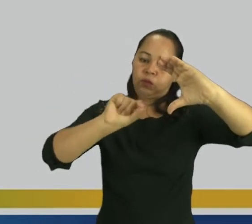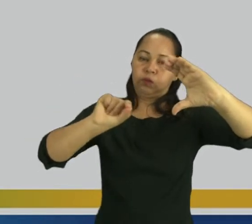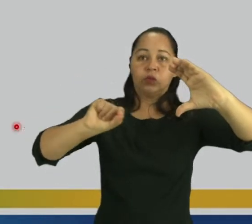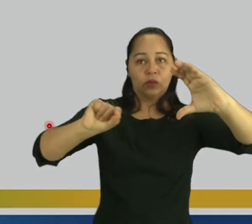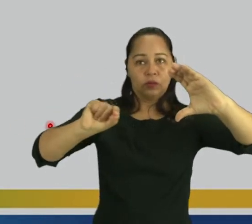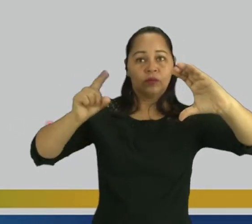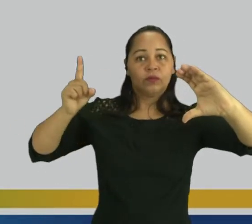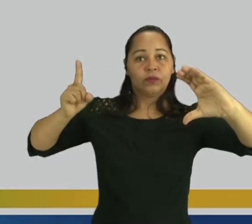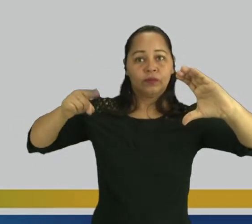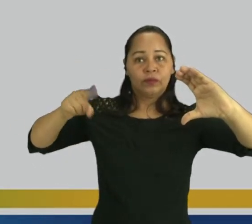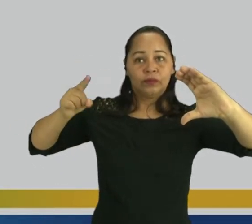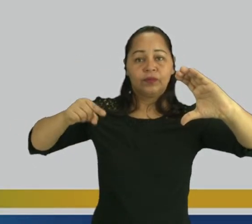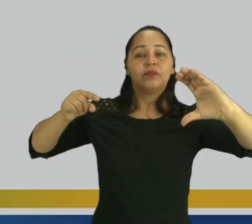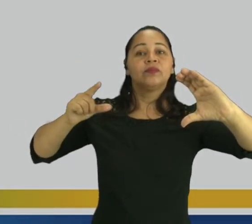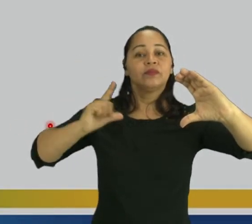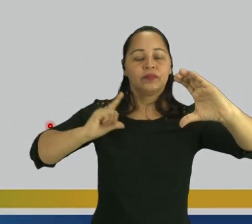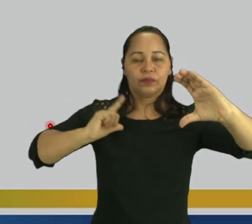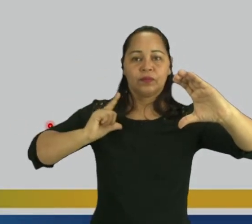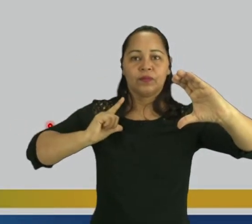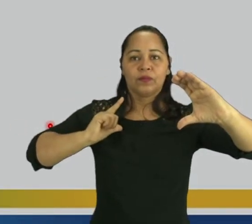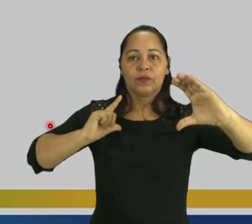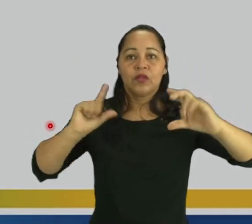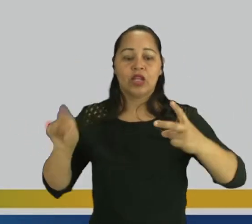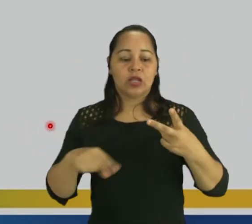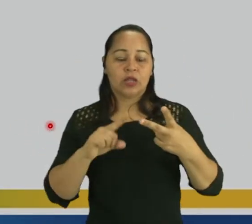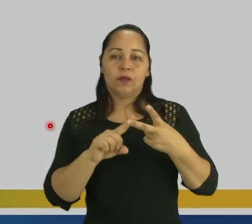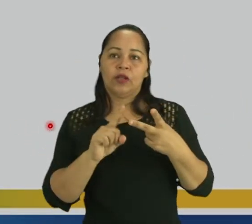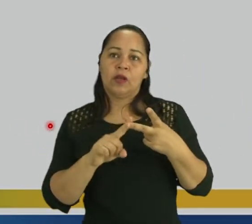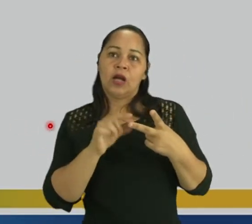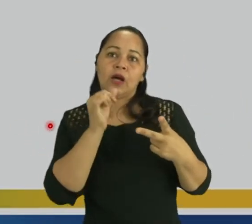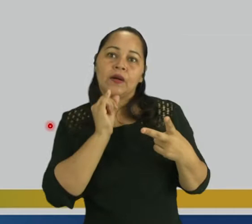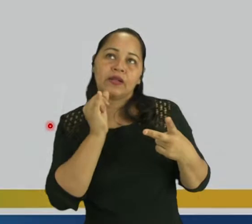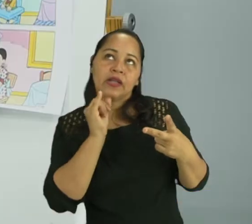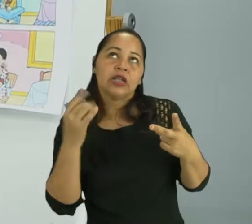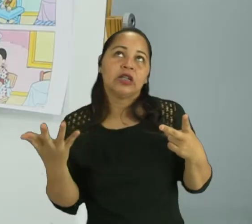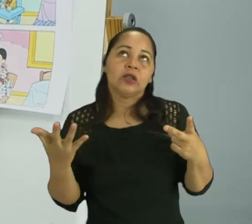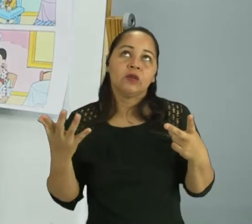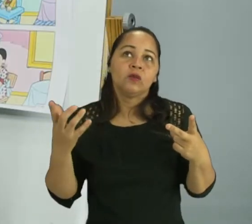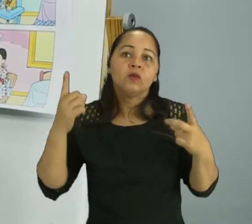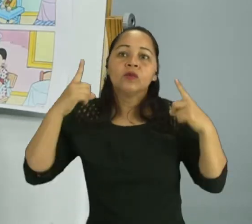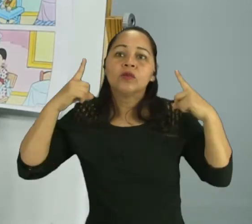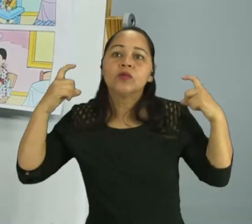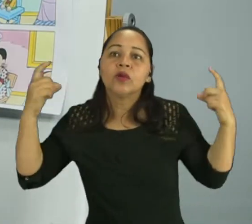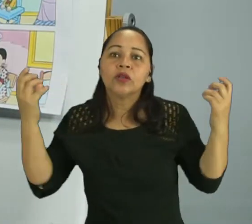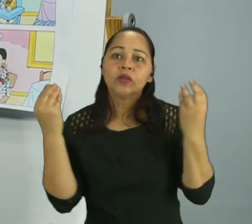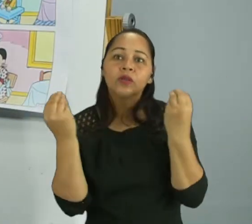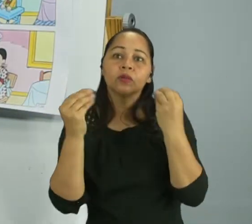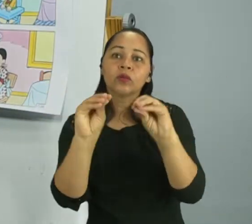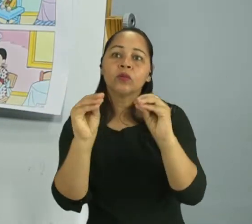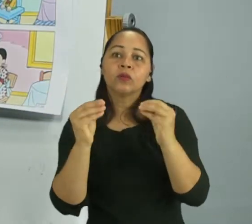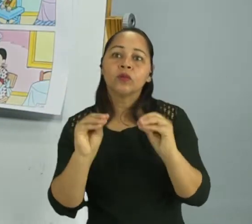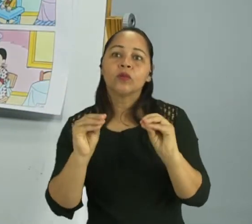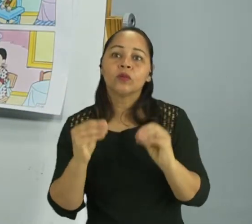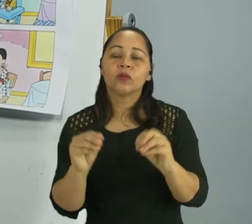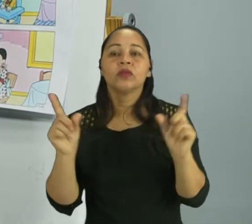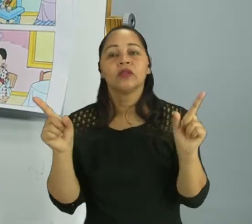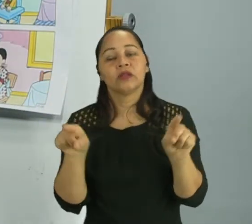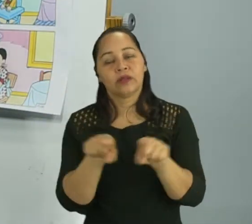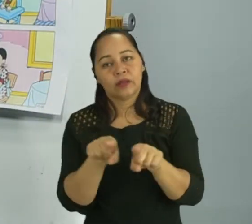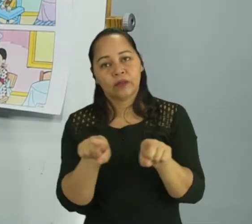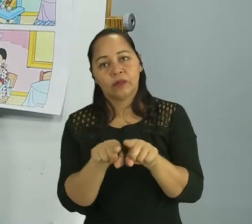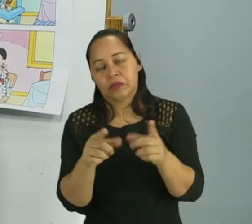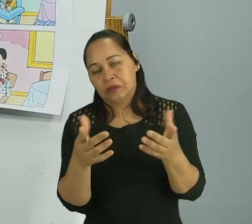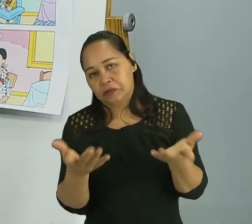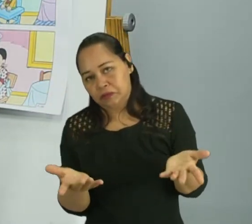ou onomatopeias. Os balões, observa aqui comigo, ó, os balões eles servem para quê? Para indicar